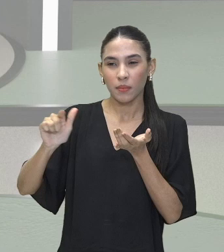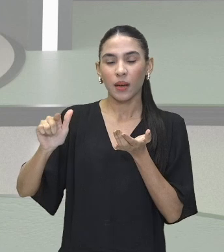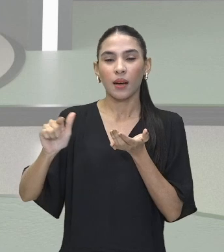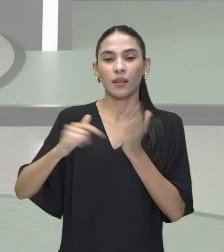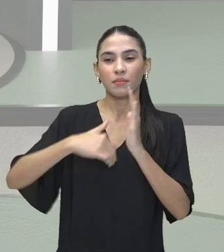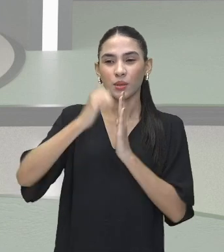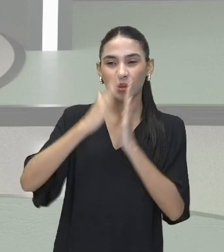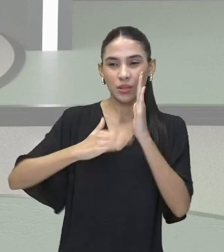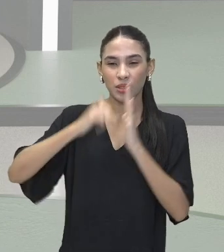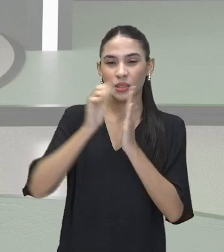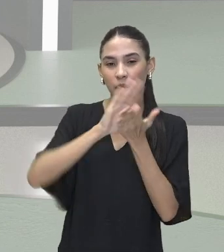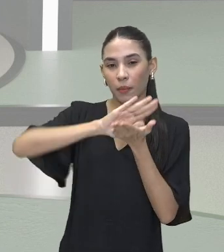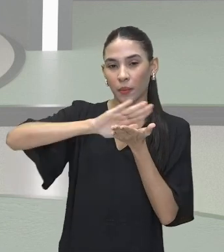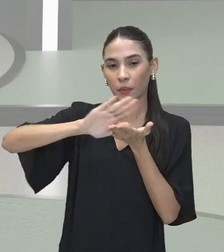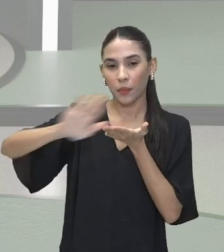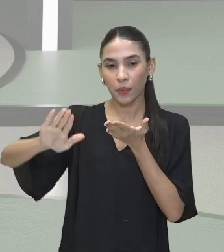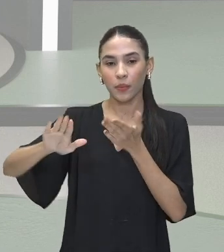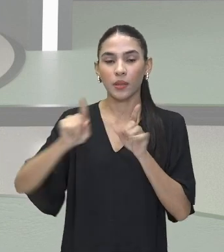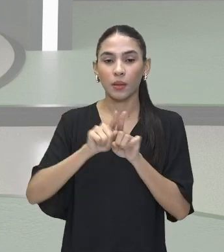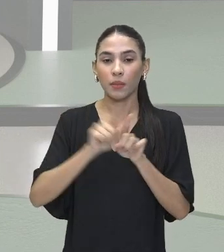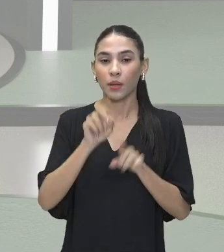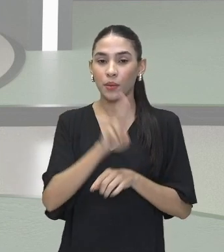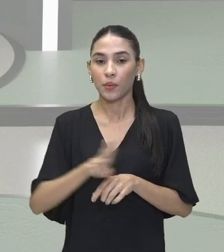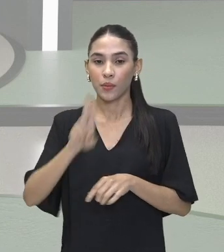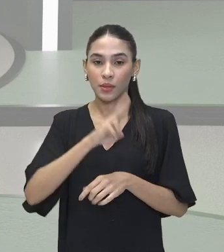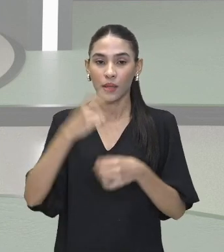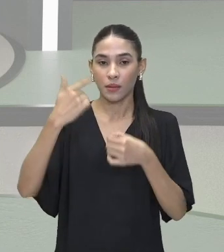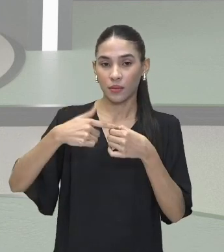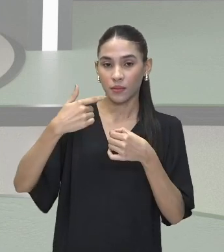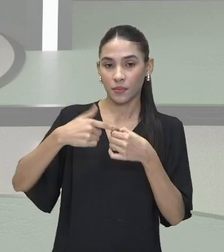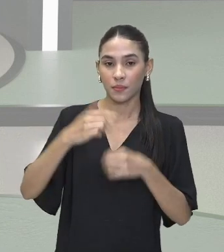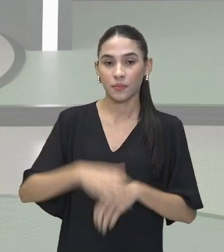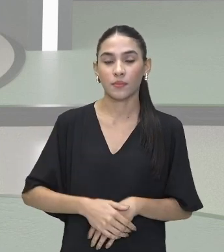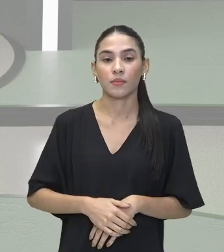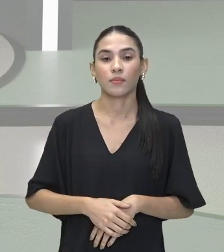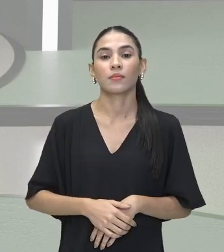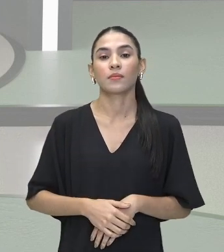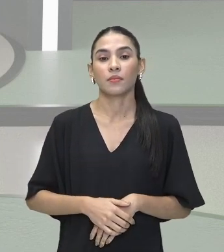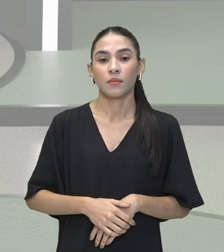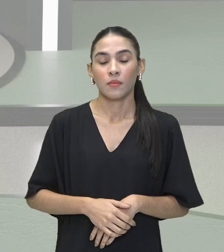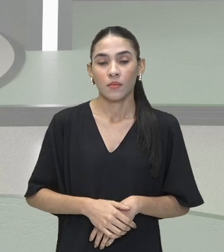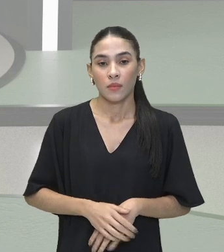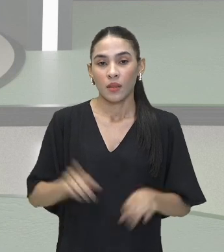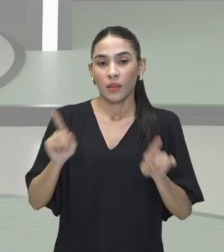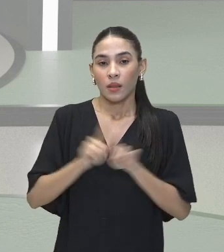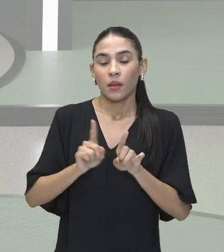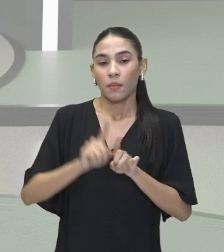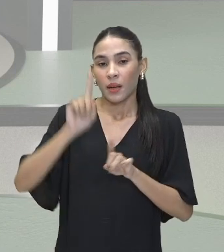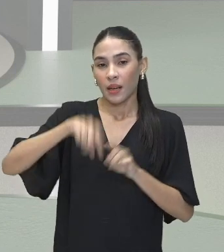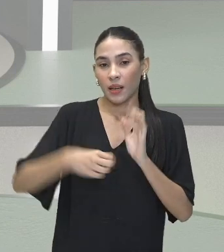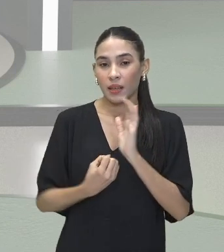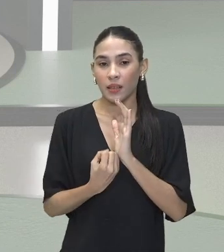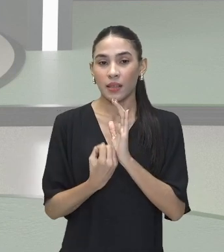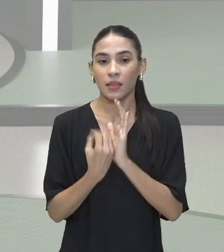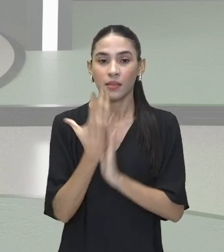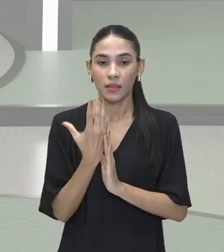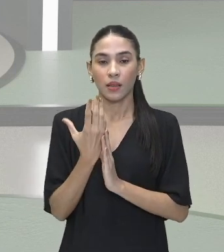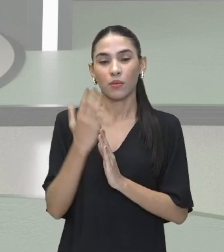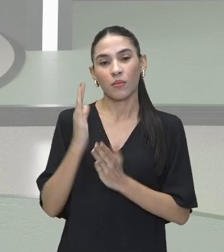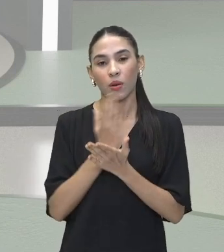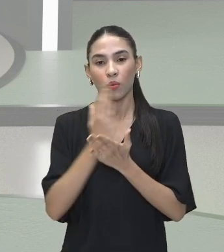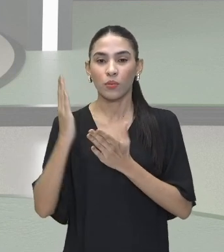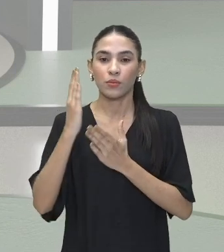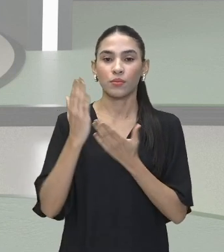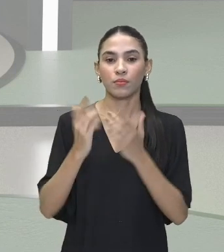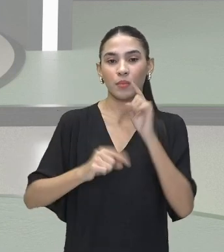vernizes, e também ele é utilizado como combustível, além de ser matéria-prima na fabricação de alguns